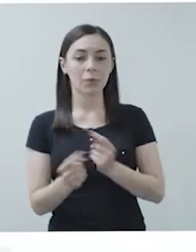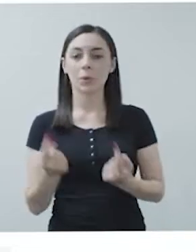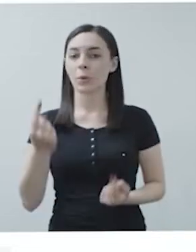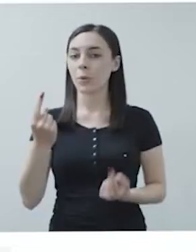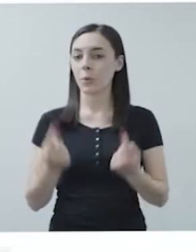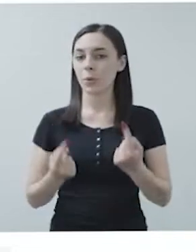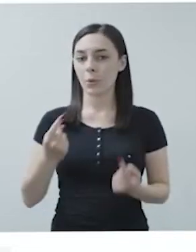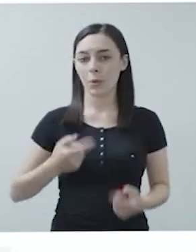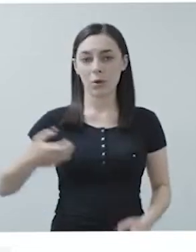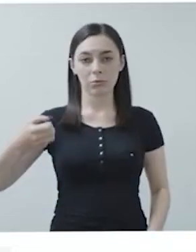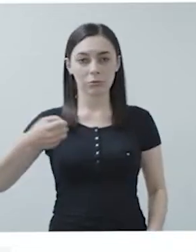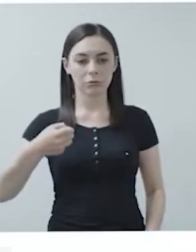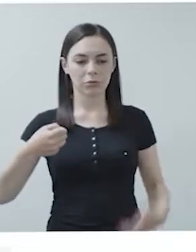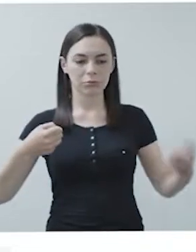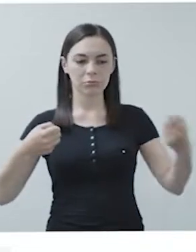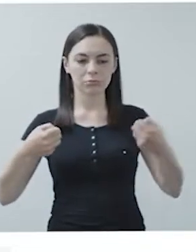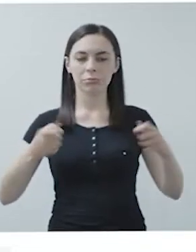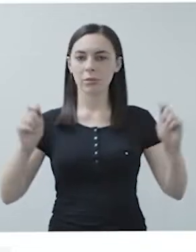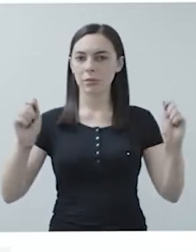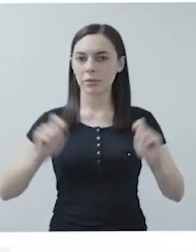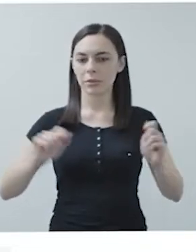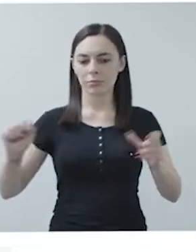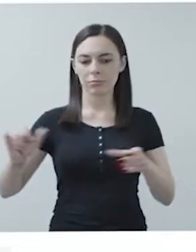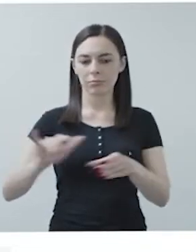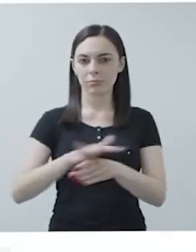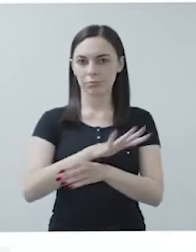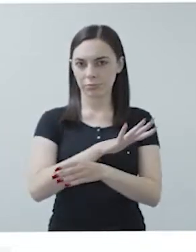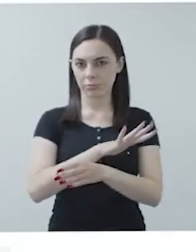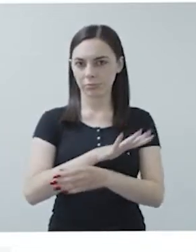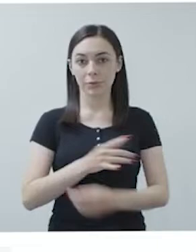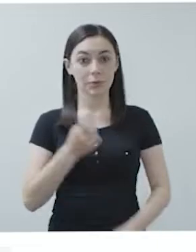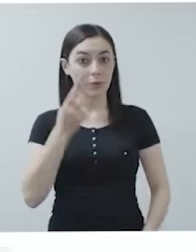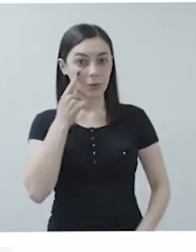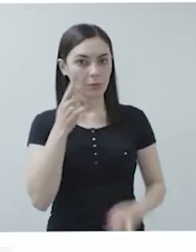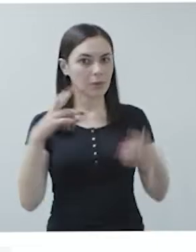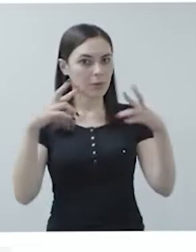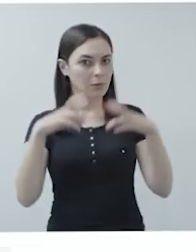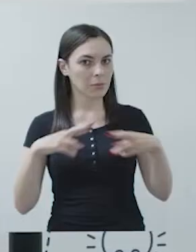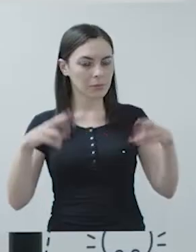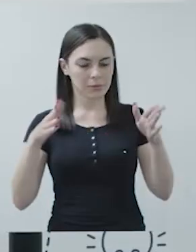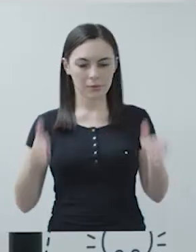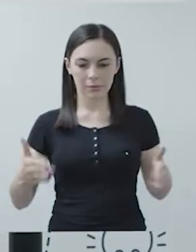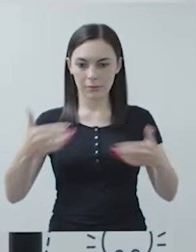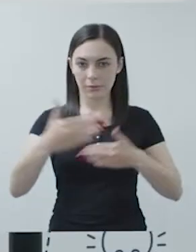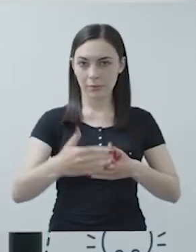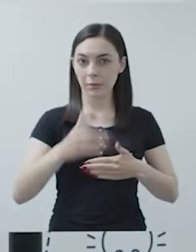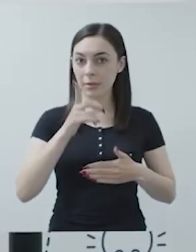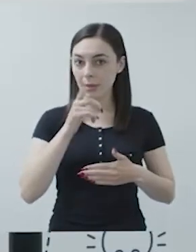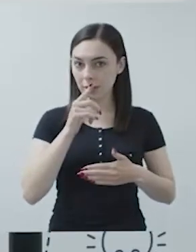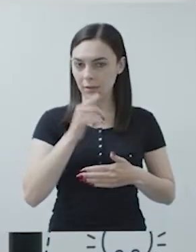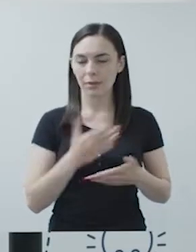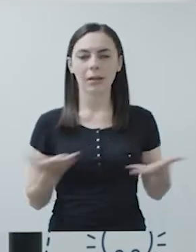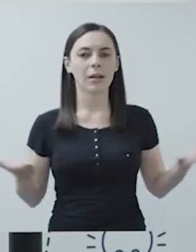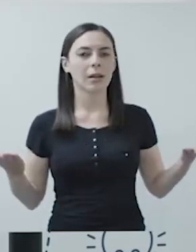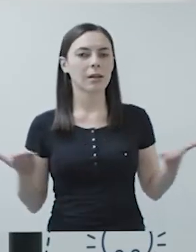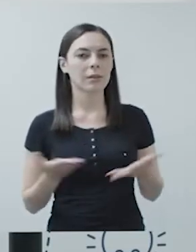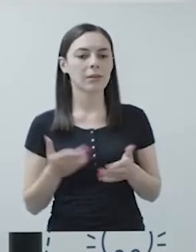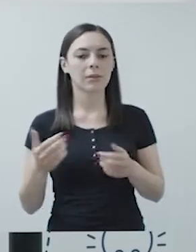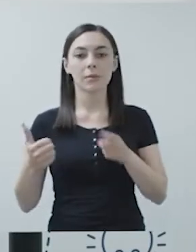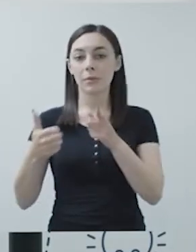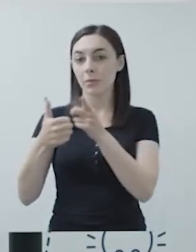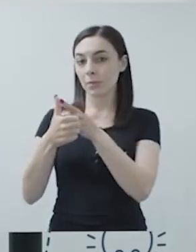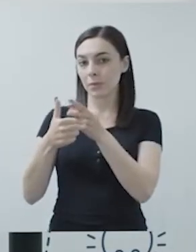ela irá precisar para enchê-lo? Observe o aquário. E agora o